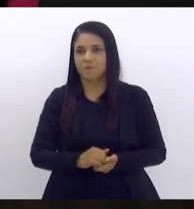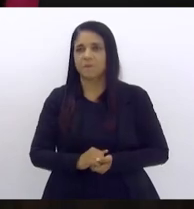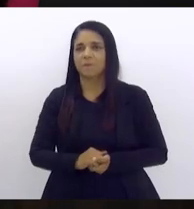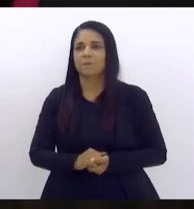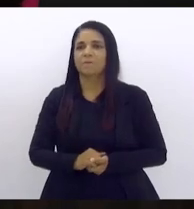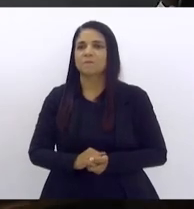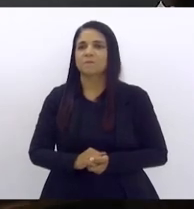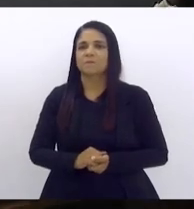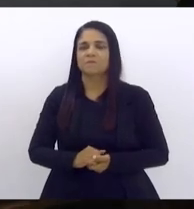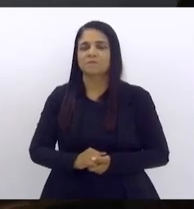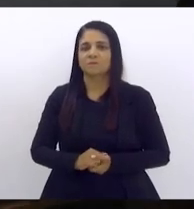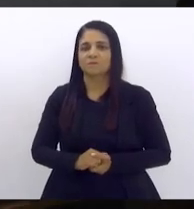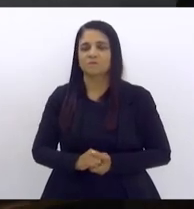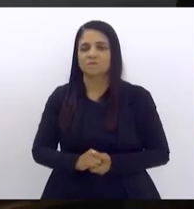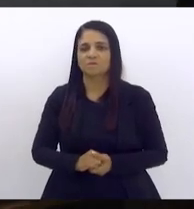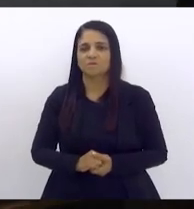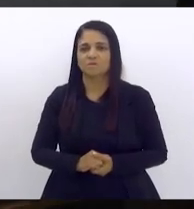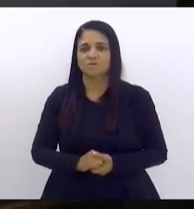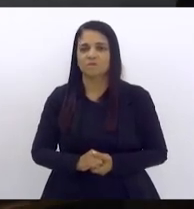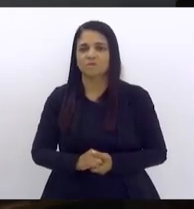gente.